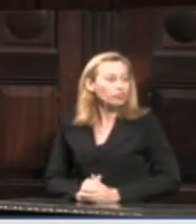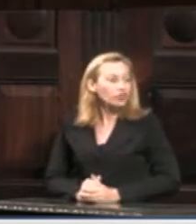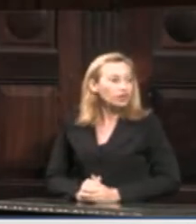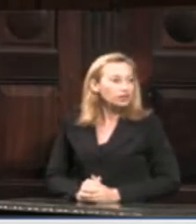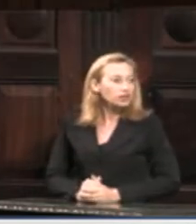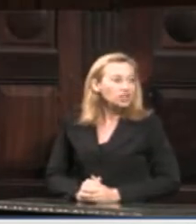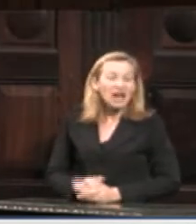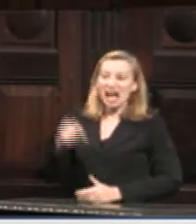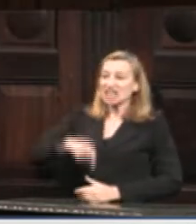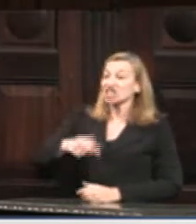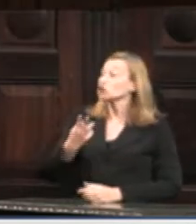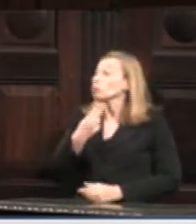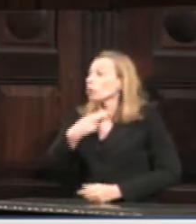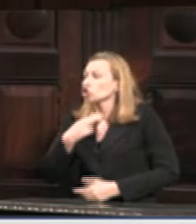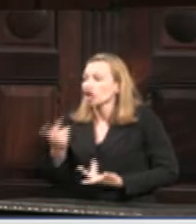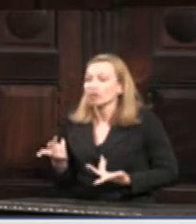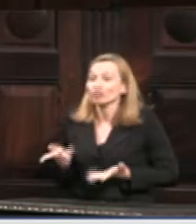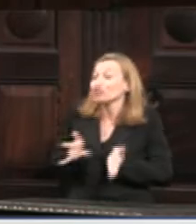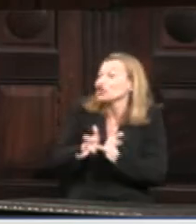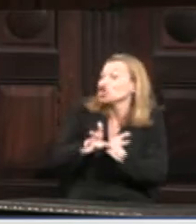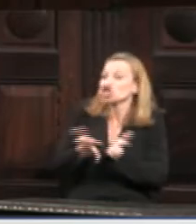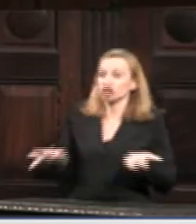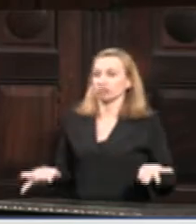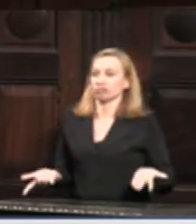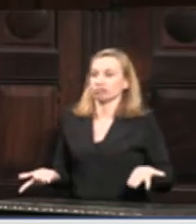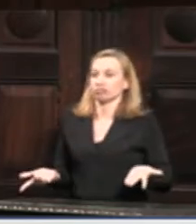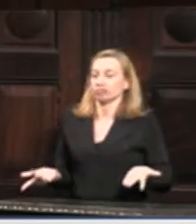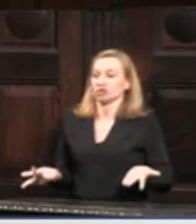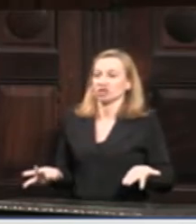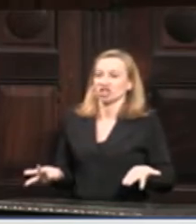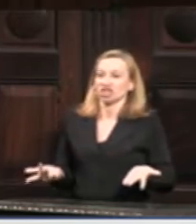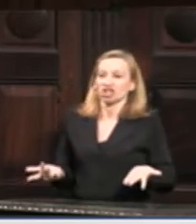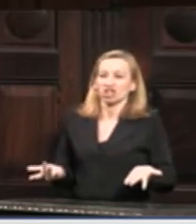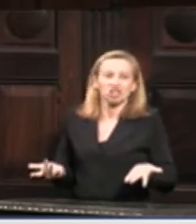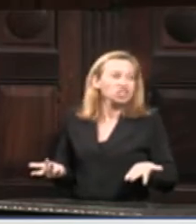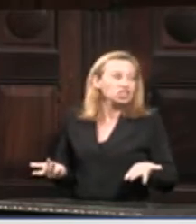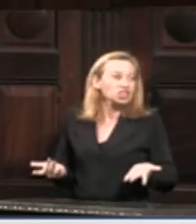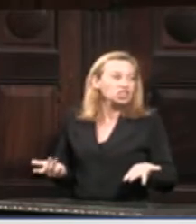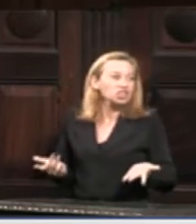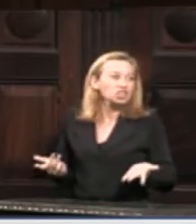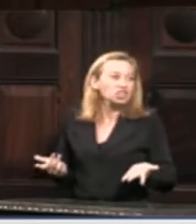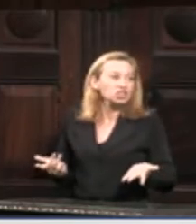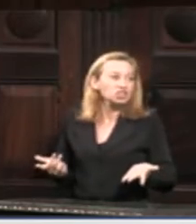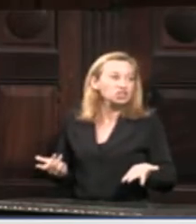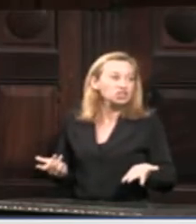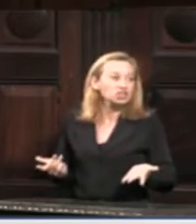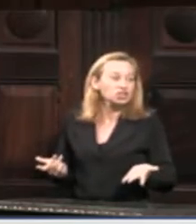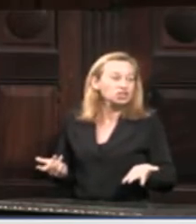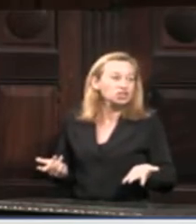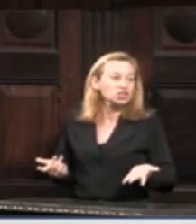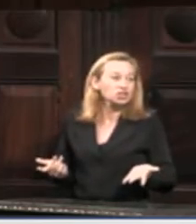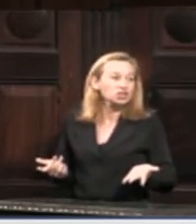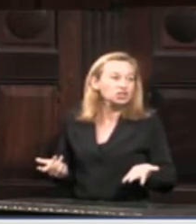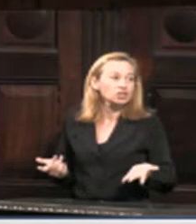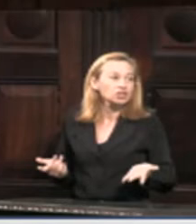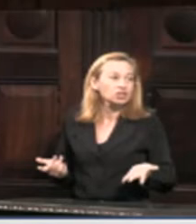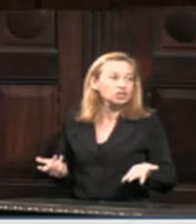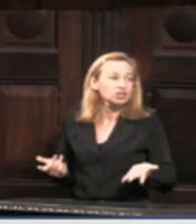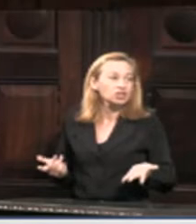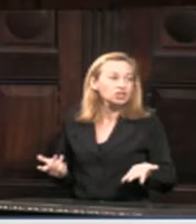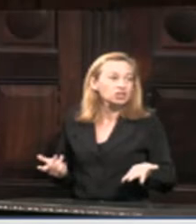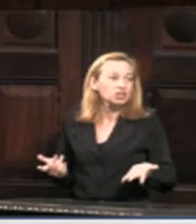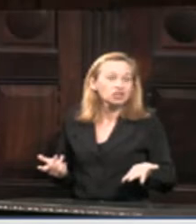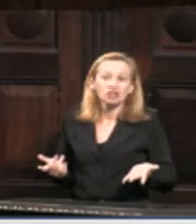Aqui nós não podemos fingir que não está havendo nos bastidores uma disputa para